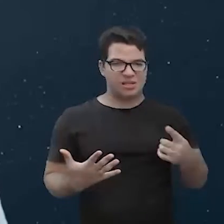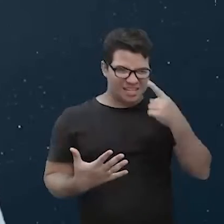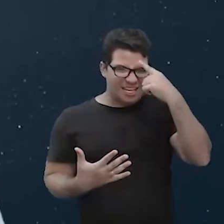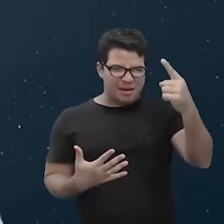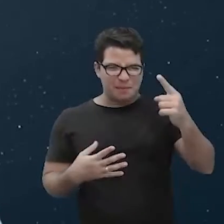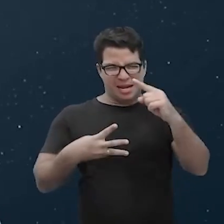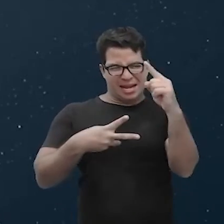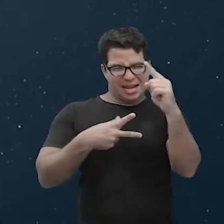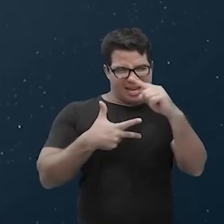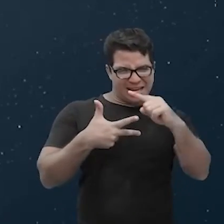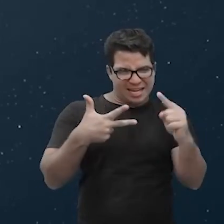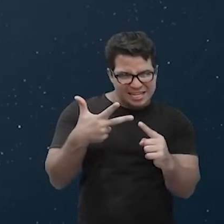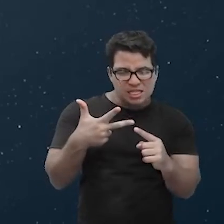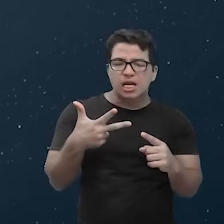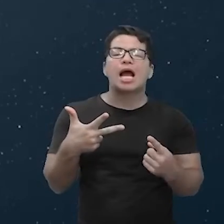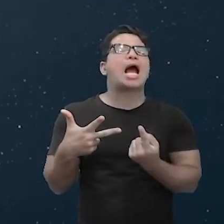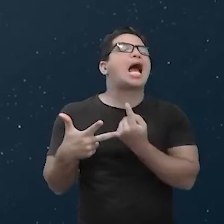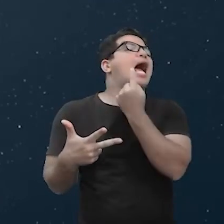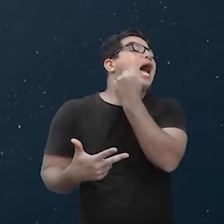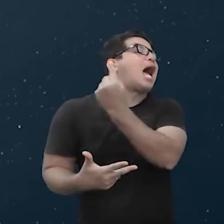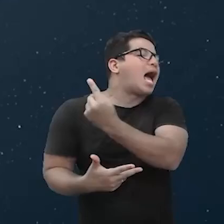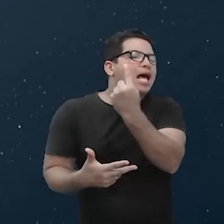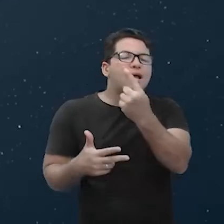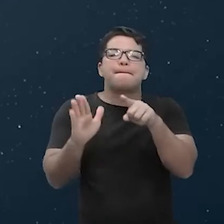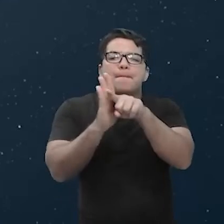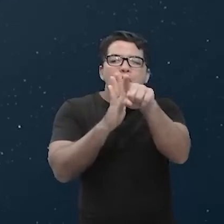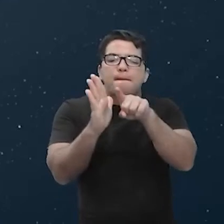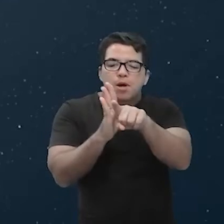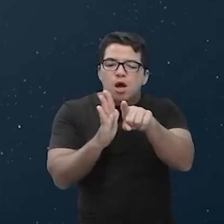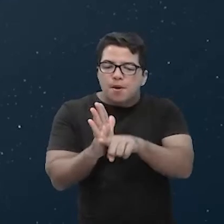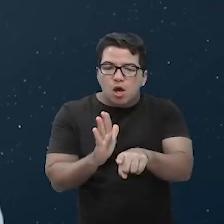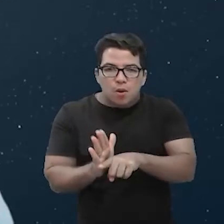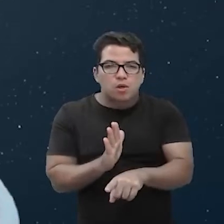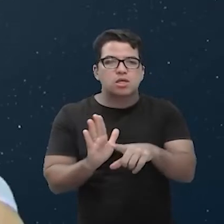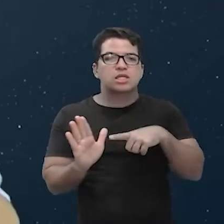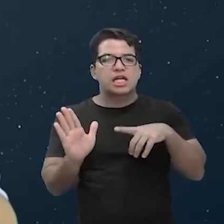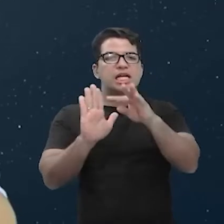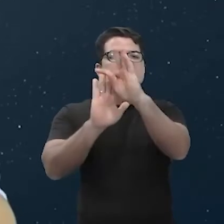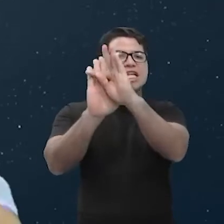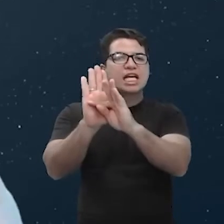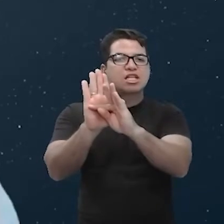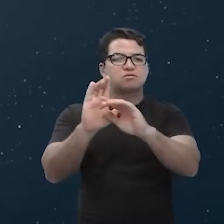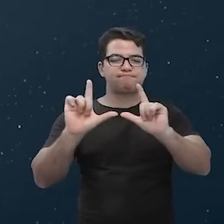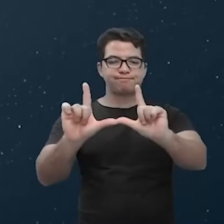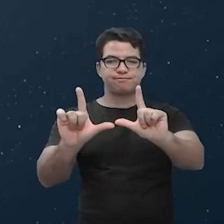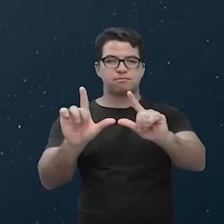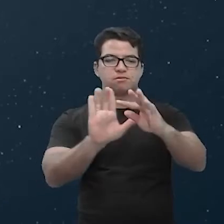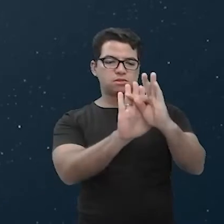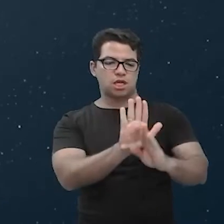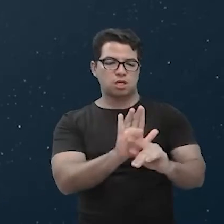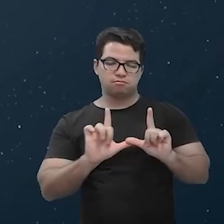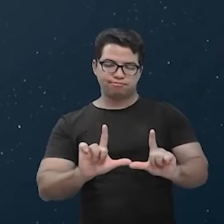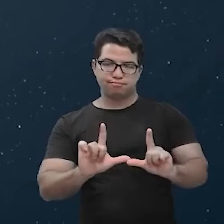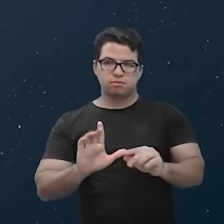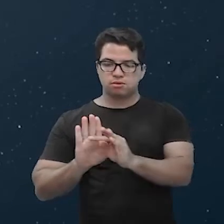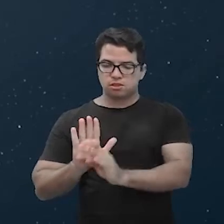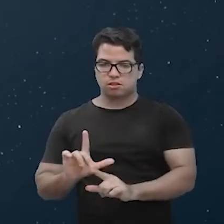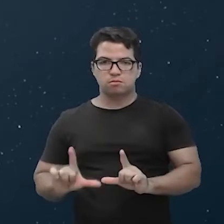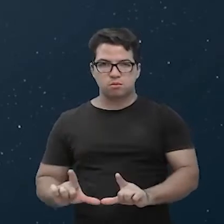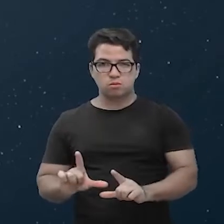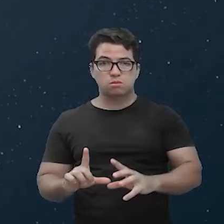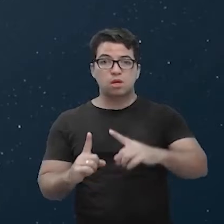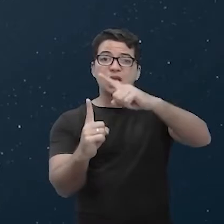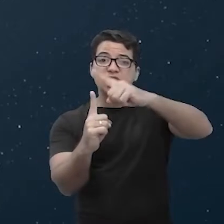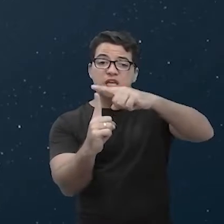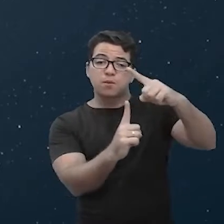com tem um texto de diferentes gêneros, tá? Então, você descobrindo ali, você conseguindo